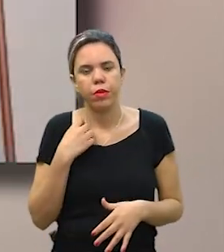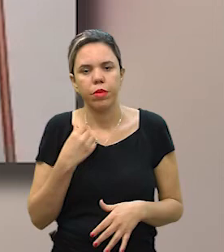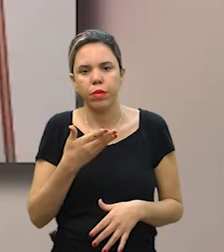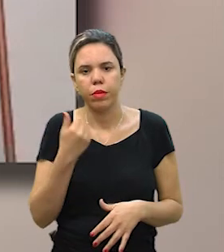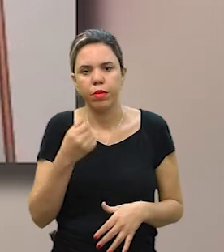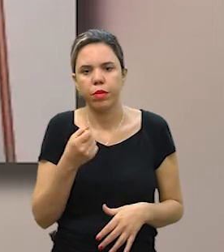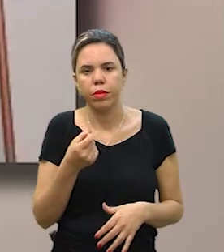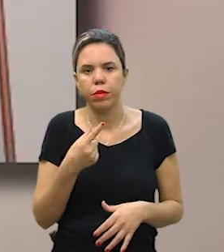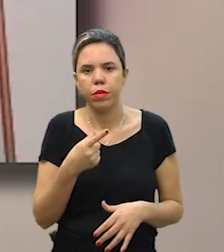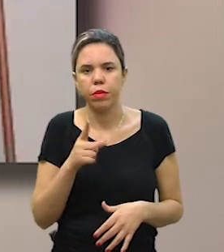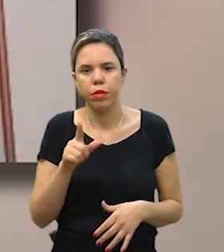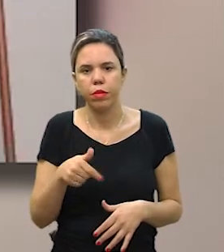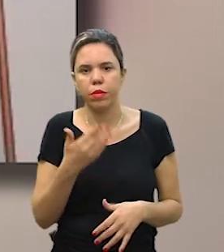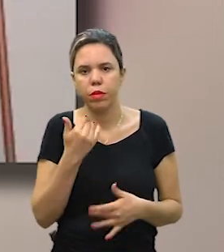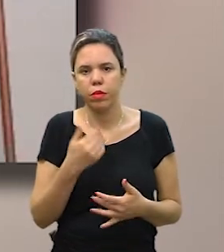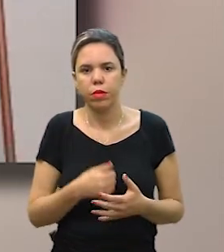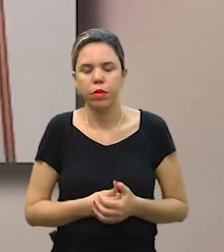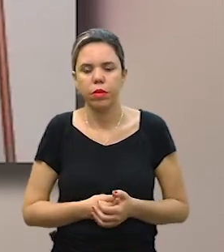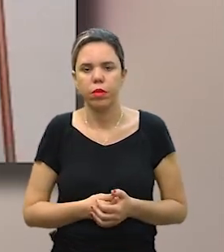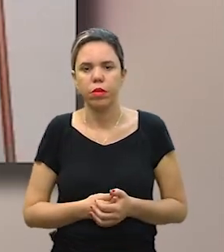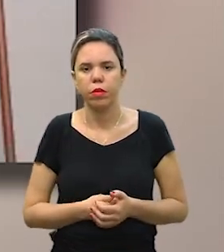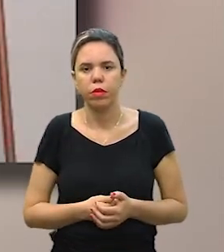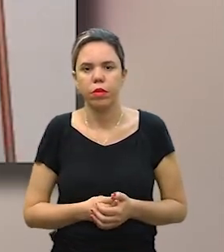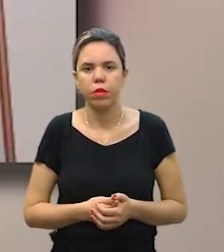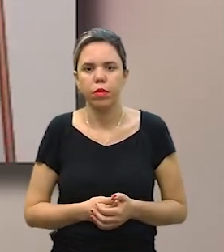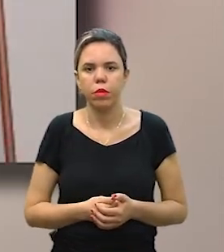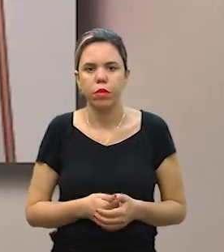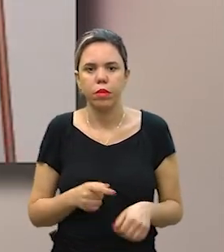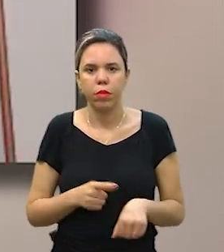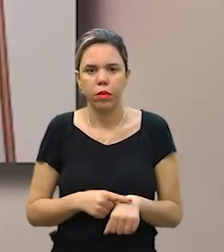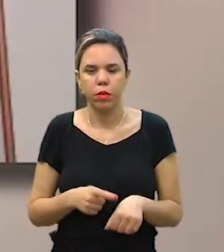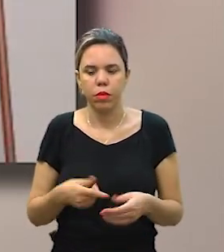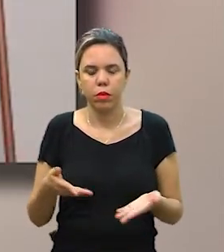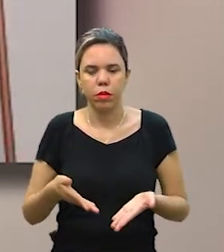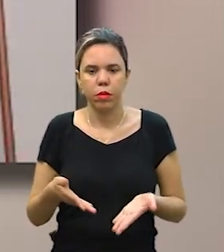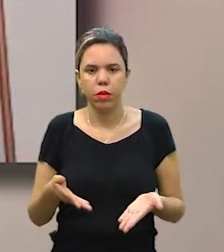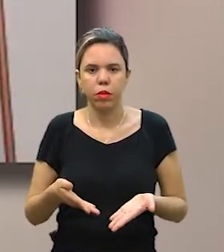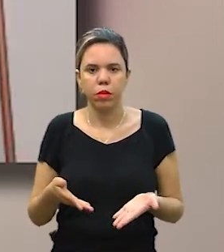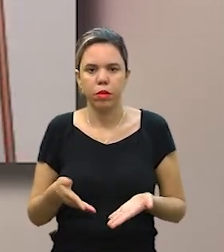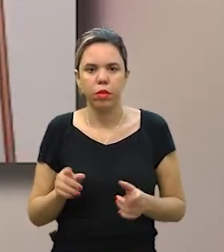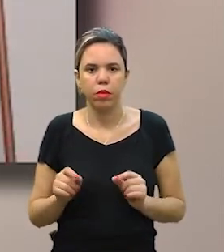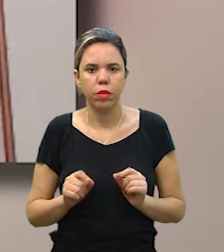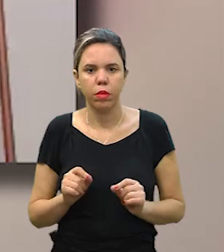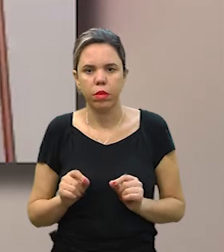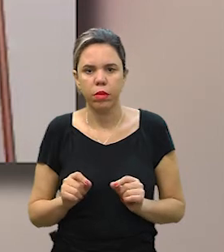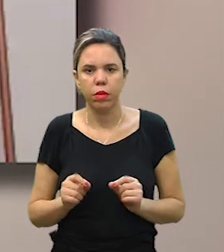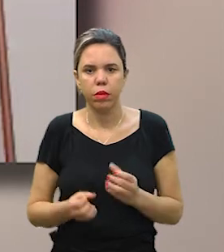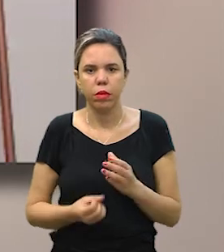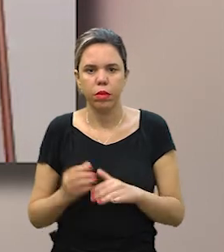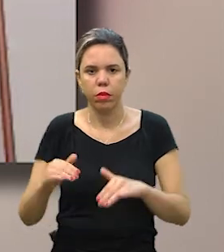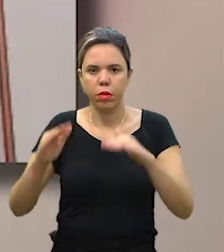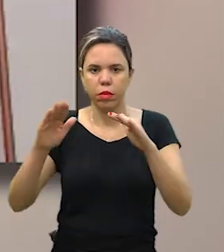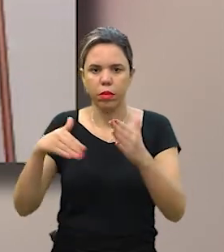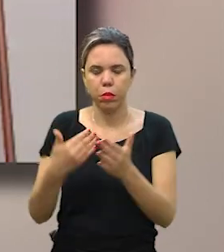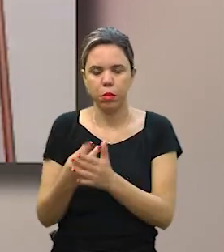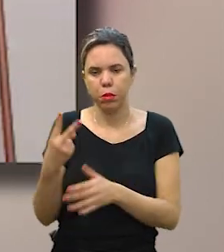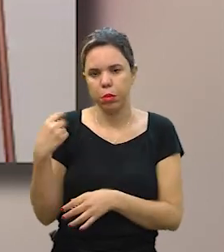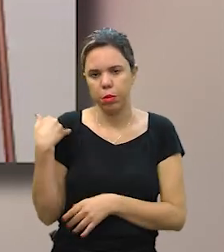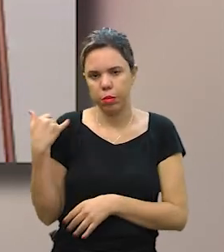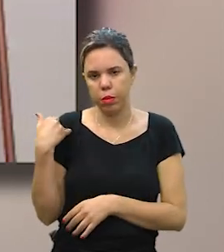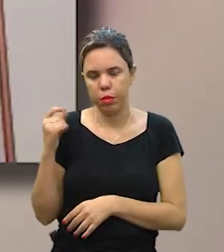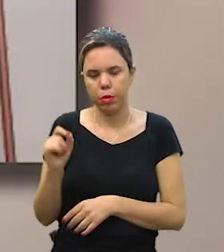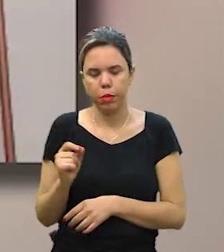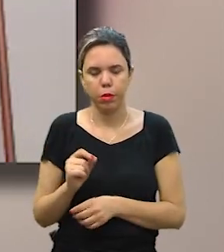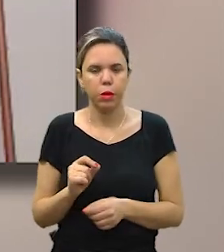saudáveis. O melhor remédio é o alimento. E é nesse momento aqui, dessa formação até os